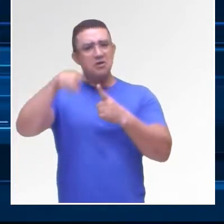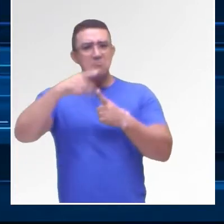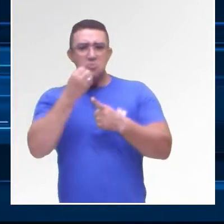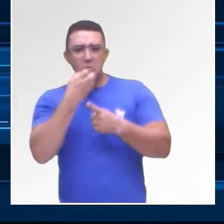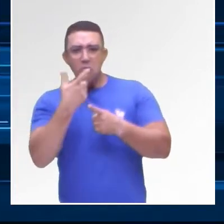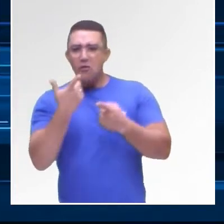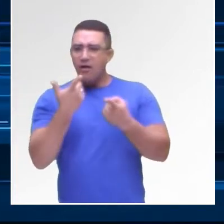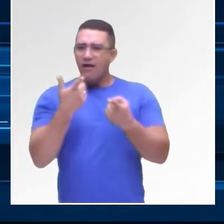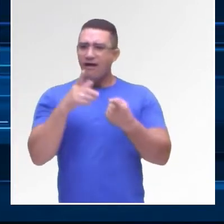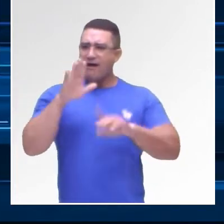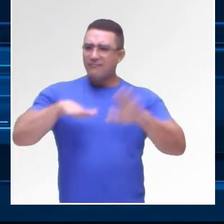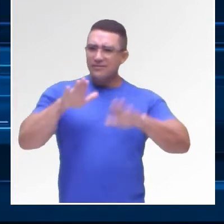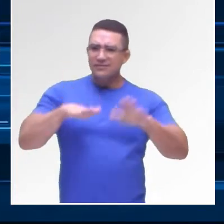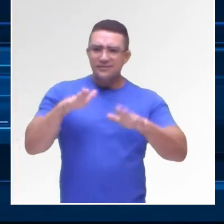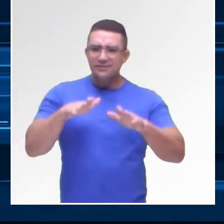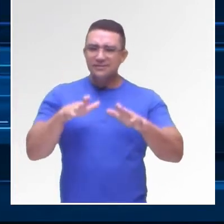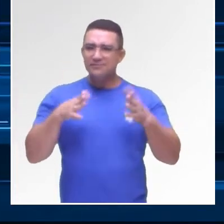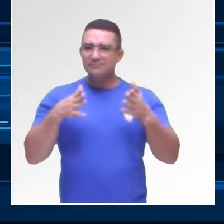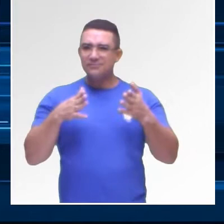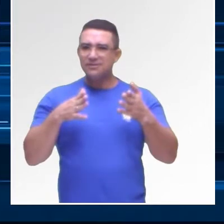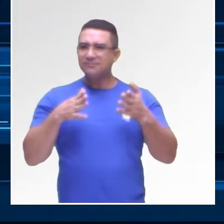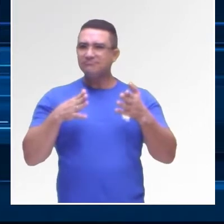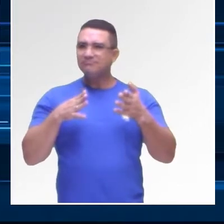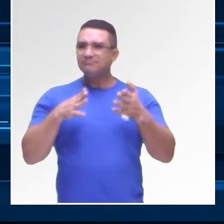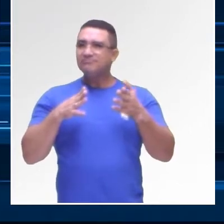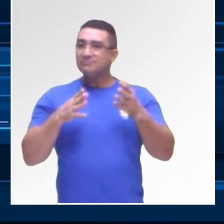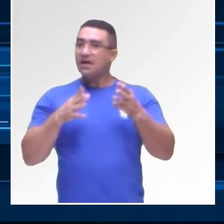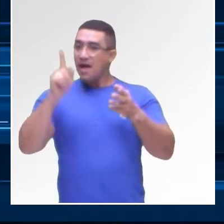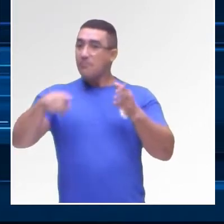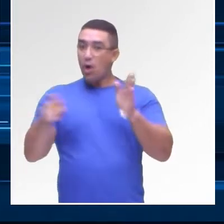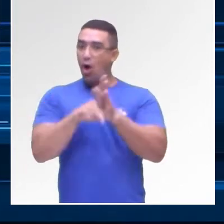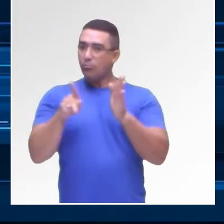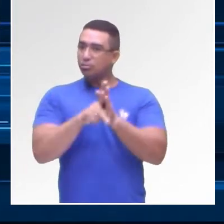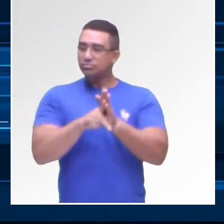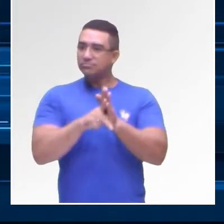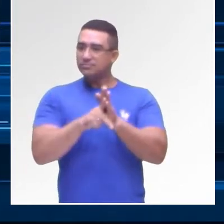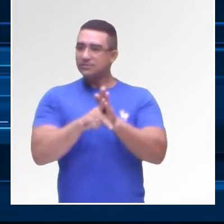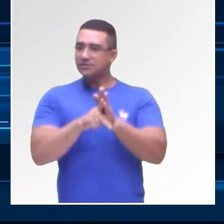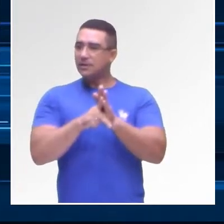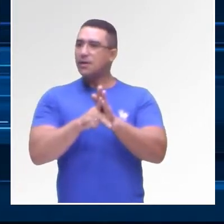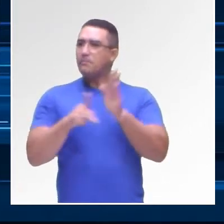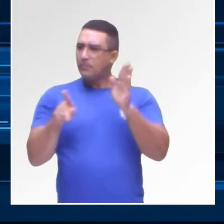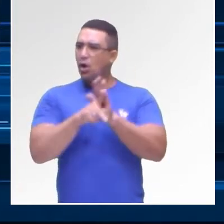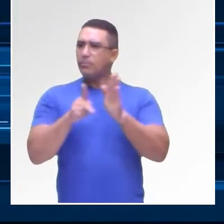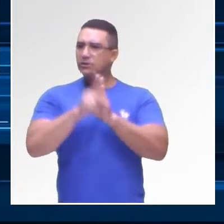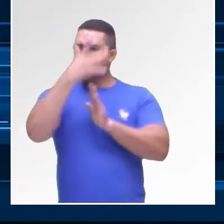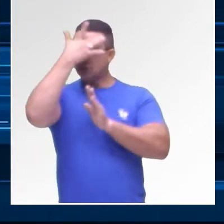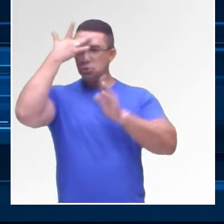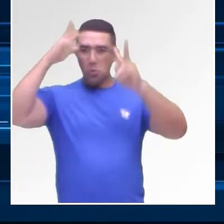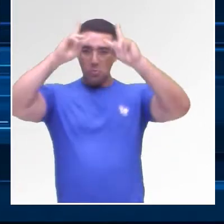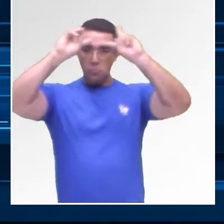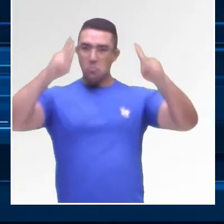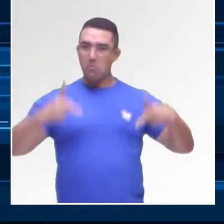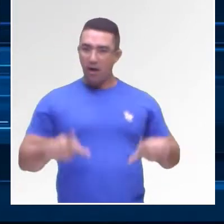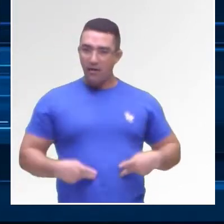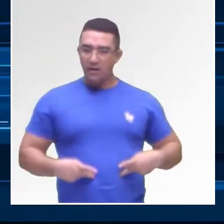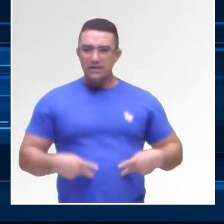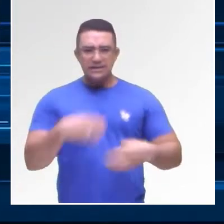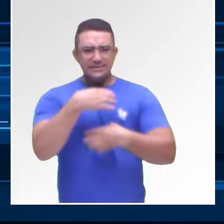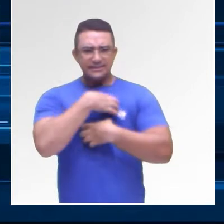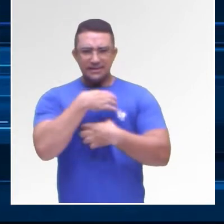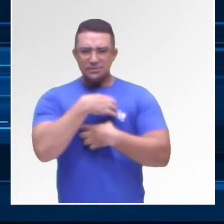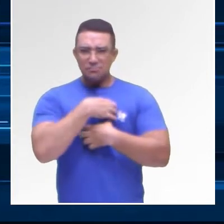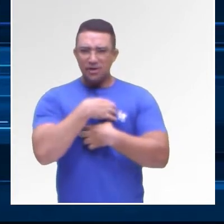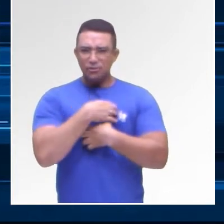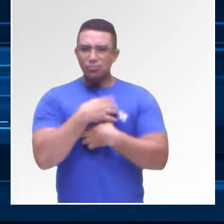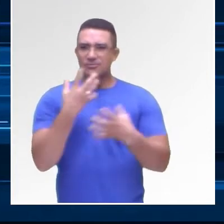a aventura é da natureza humana. Esse sentimento, essa curiosidade que nos leva a ir